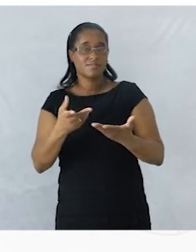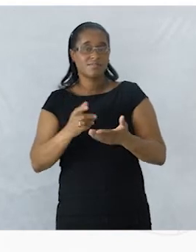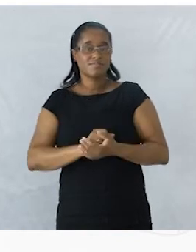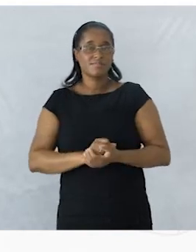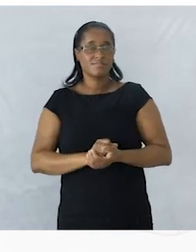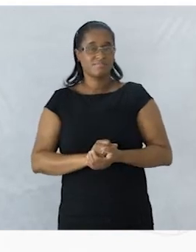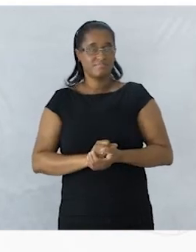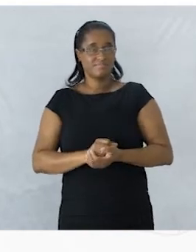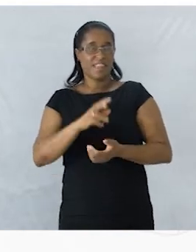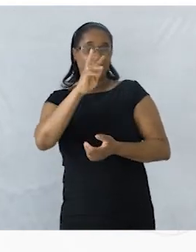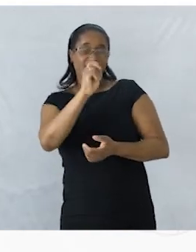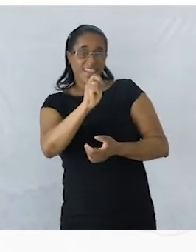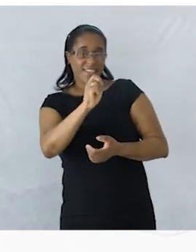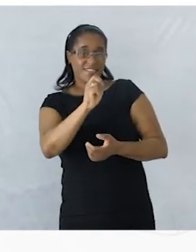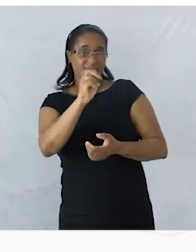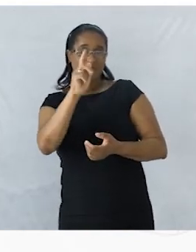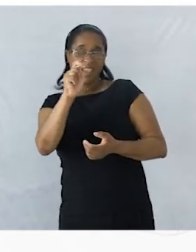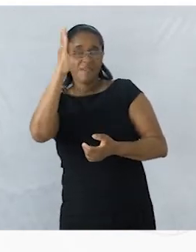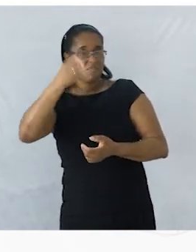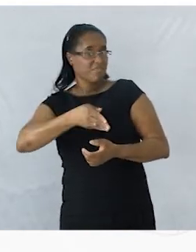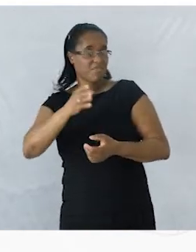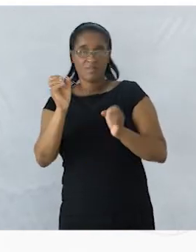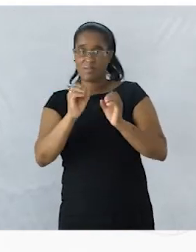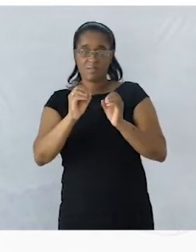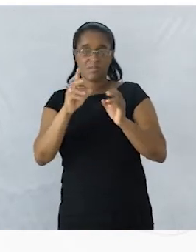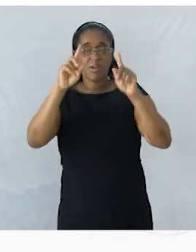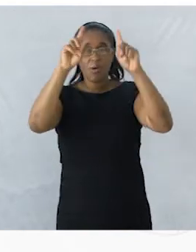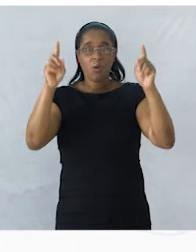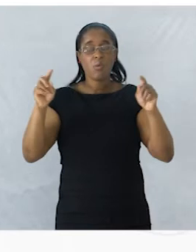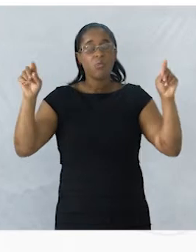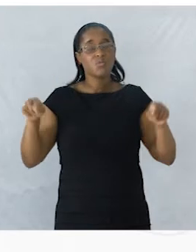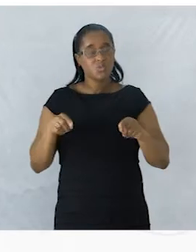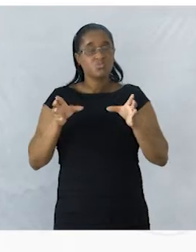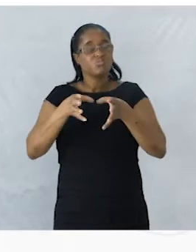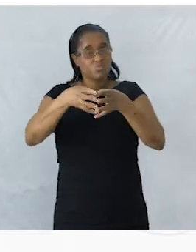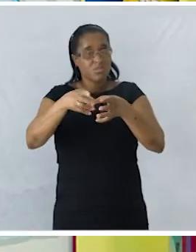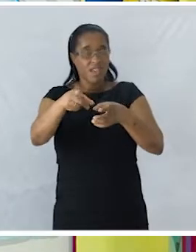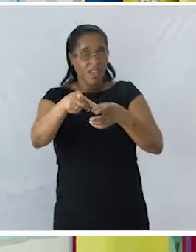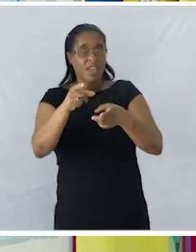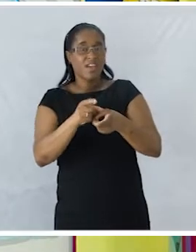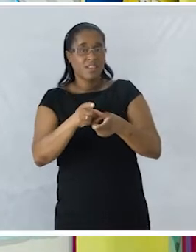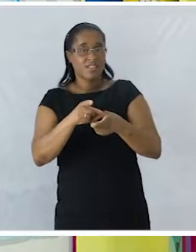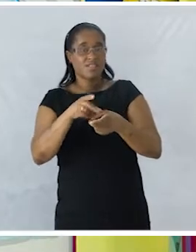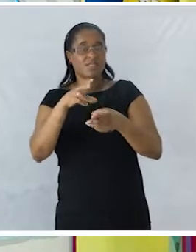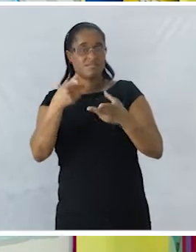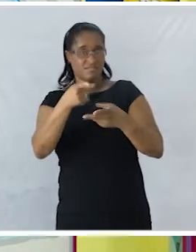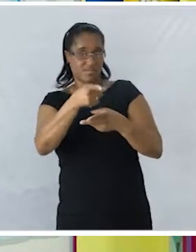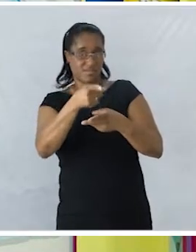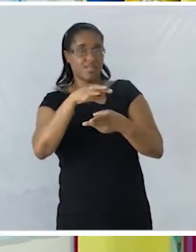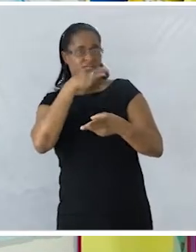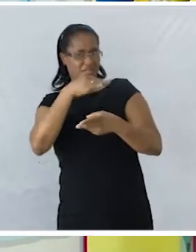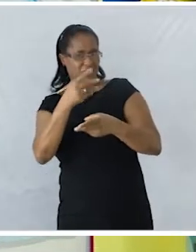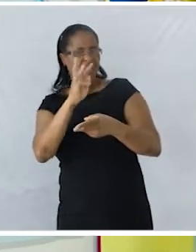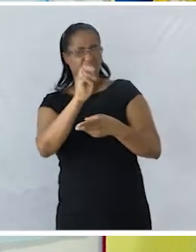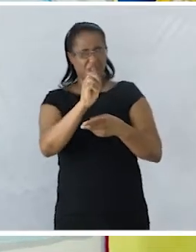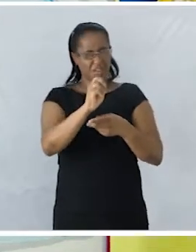3 não pertence ao conjunto. Essa afirmação está a dizer que 3 não pertence. Mas vocês estão a ver,